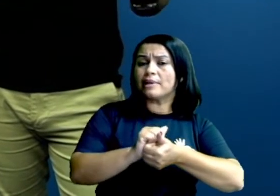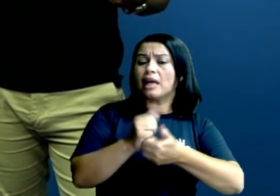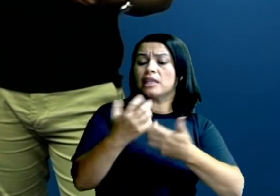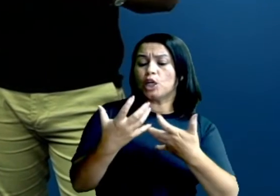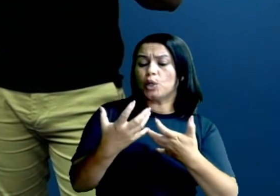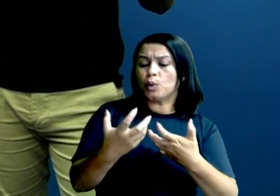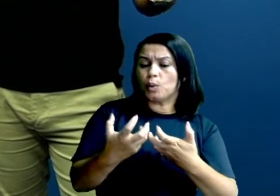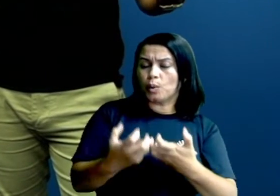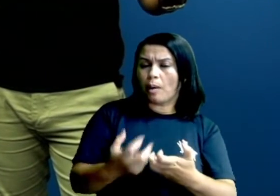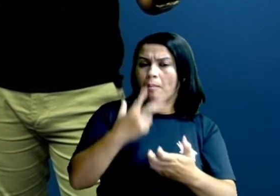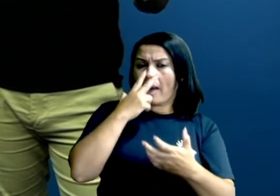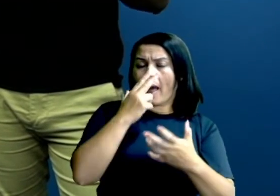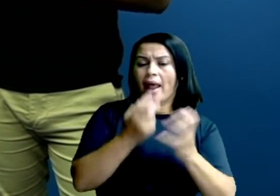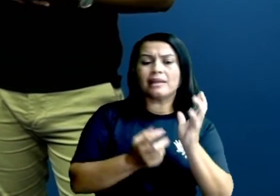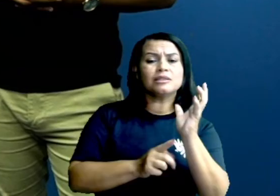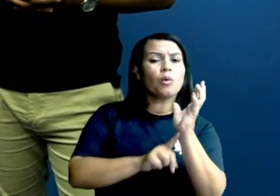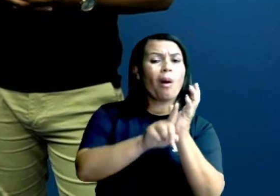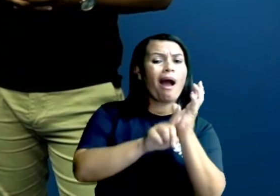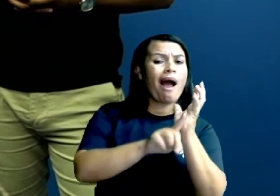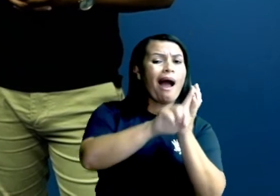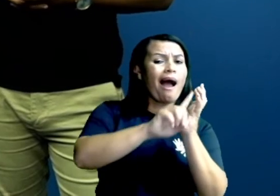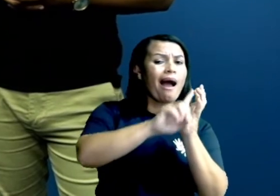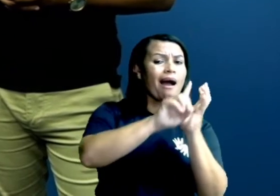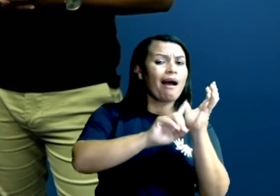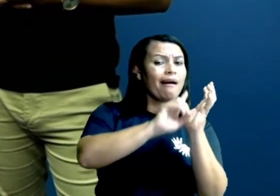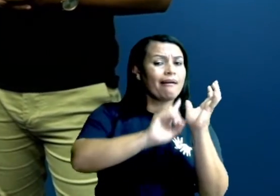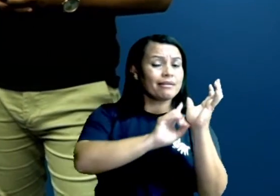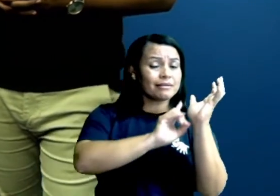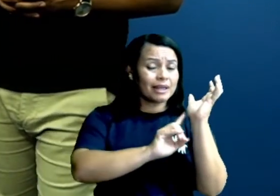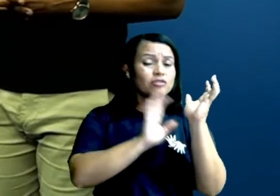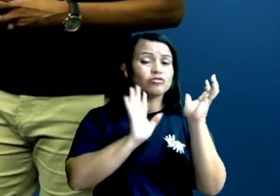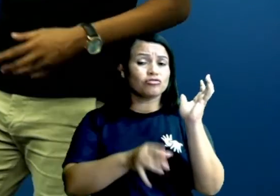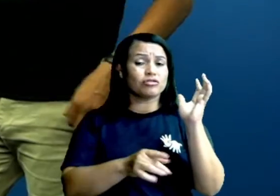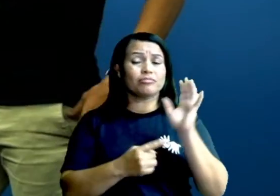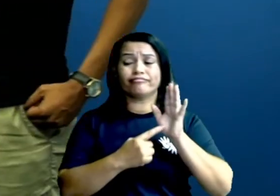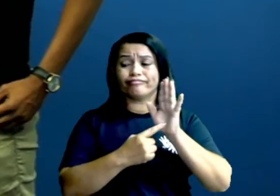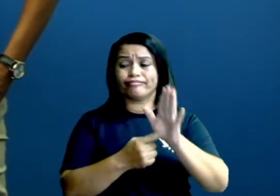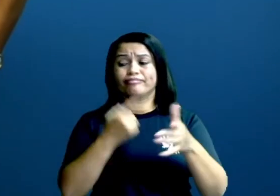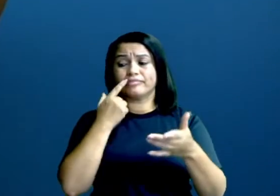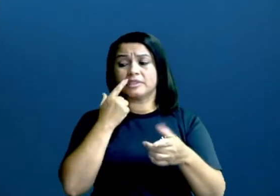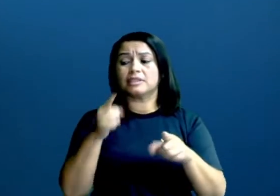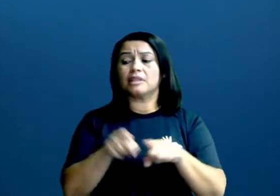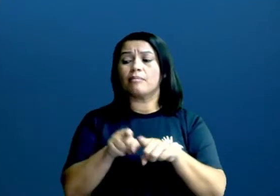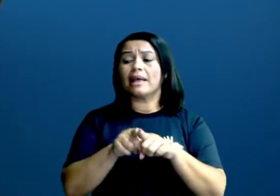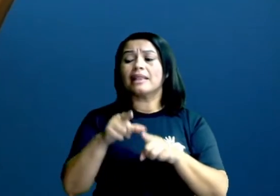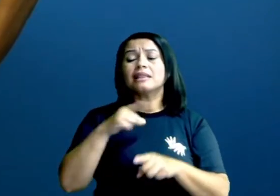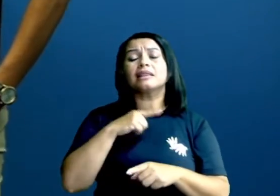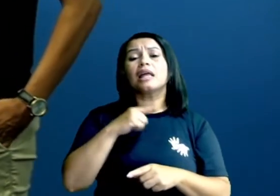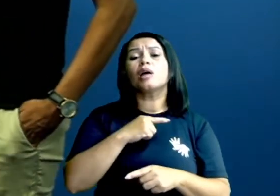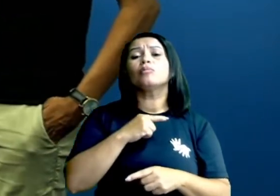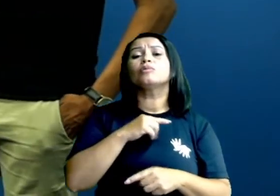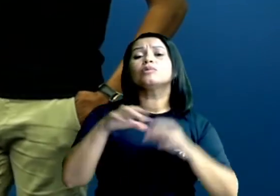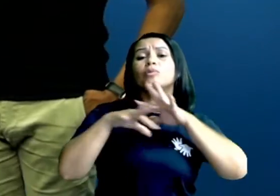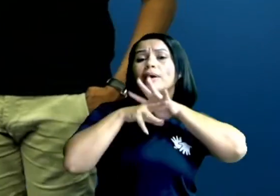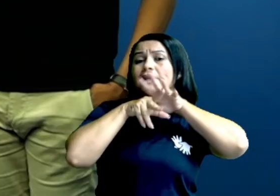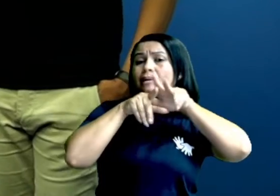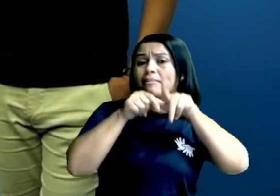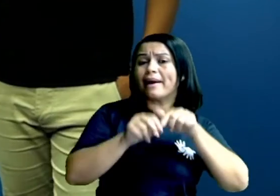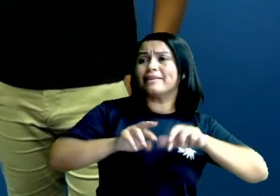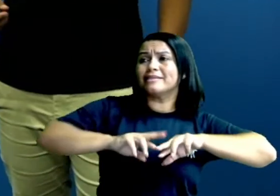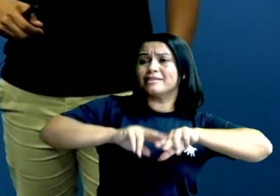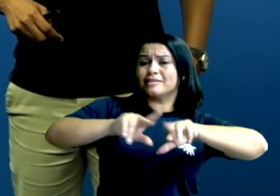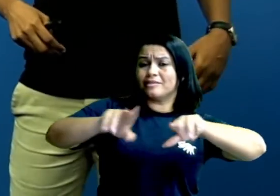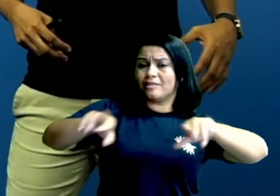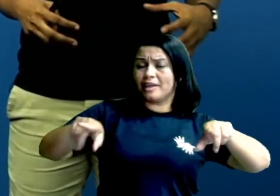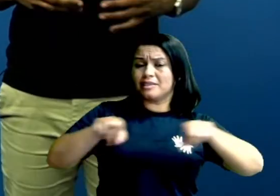mais espinhoso, né? Os cactos, sobretudo, vão estar aí, né, no destaque. E você tem mamíferos e aves, insetos, né,